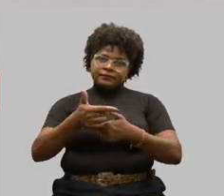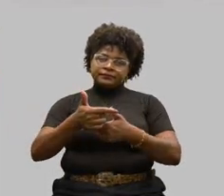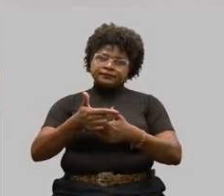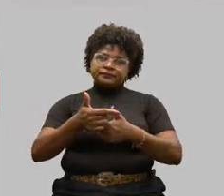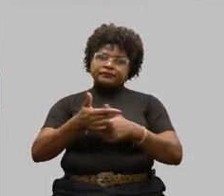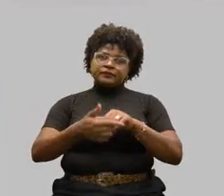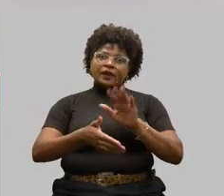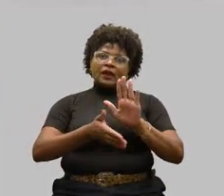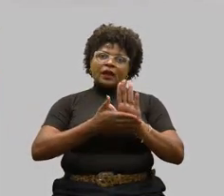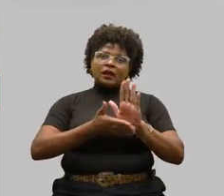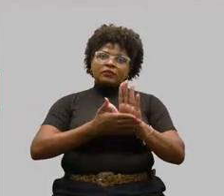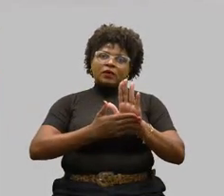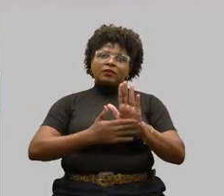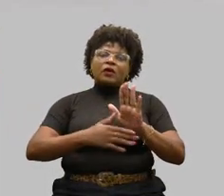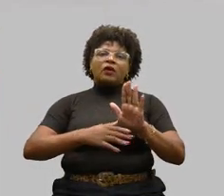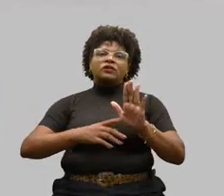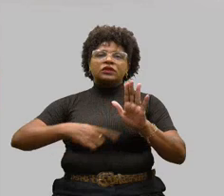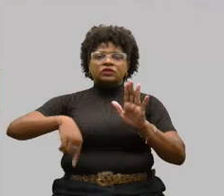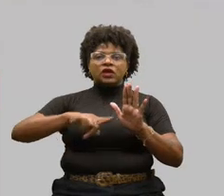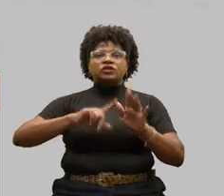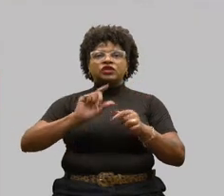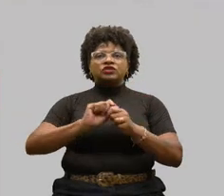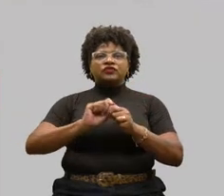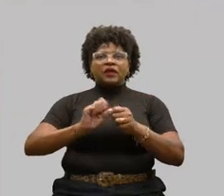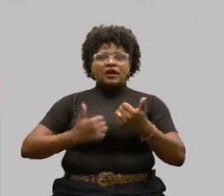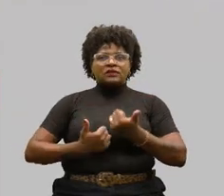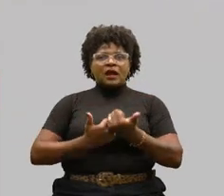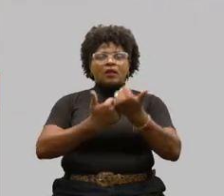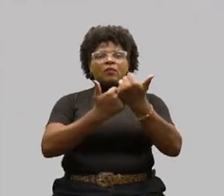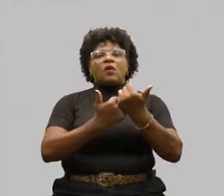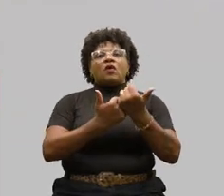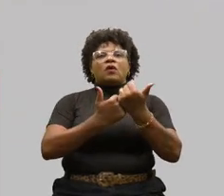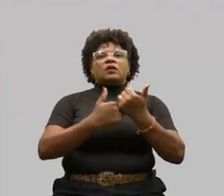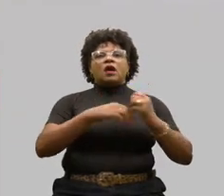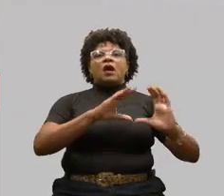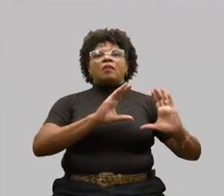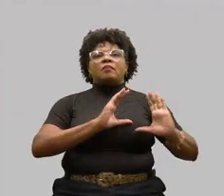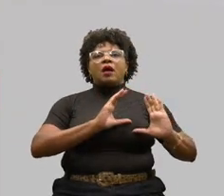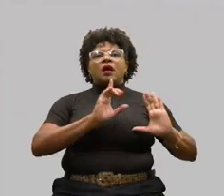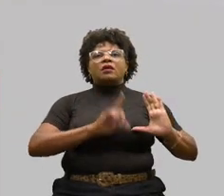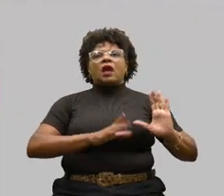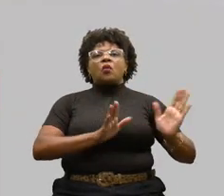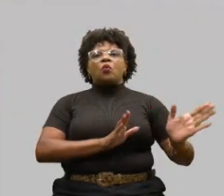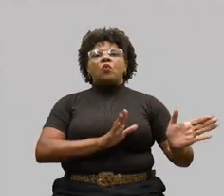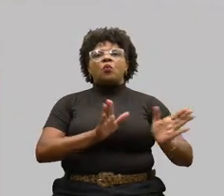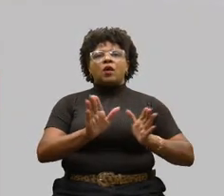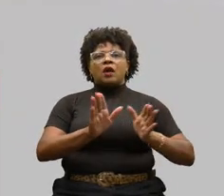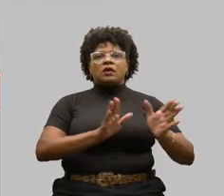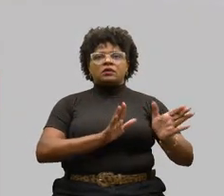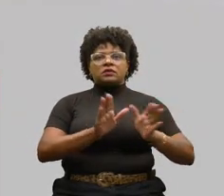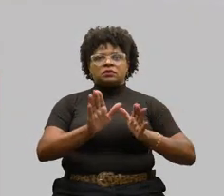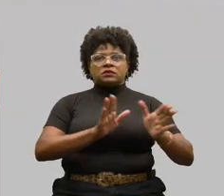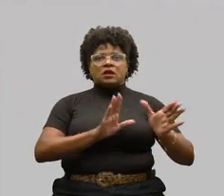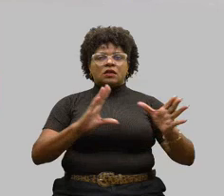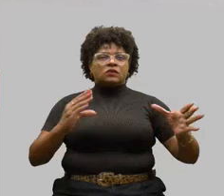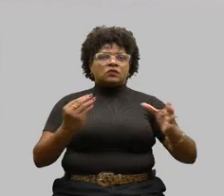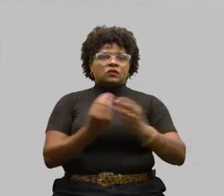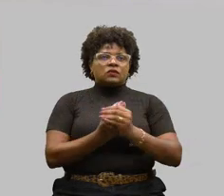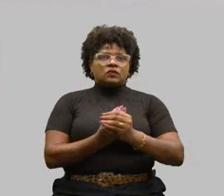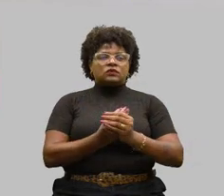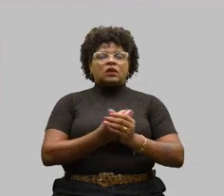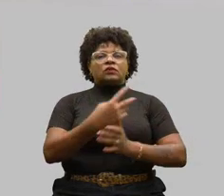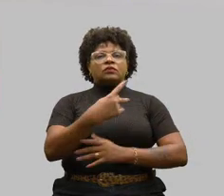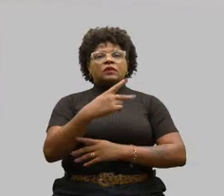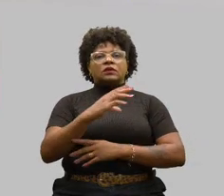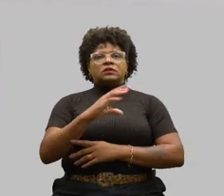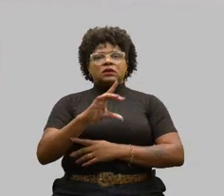e apoia as rapaz é o programa de acesso e inclusão da pessoa com deficiência intelectual